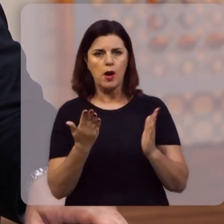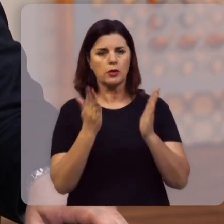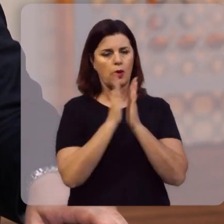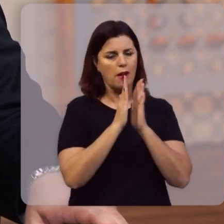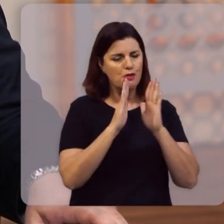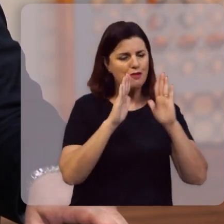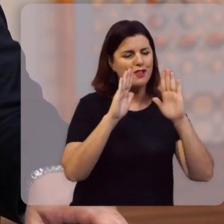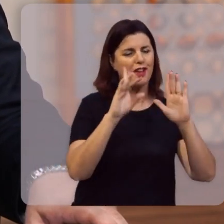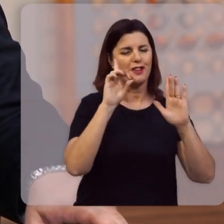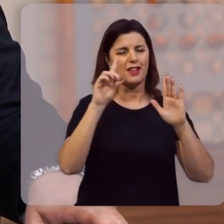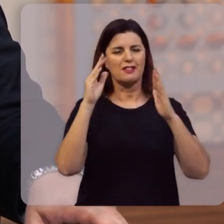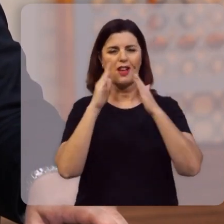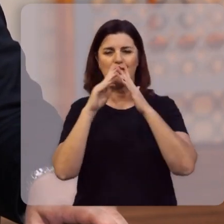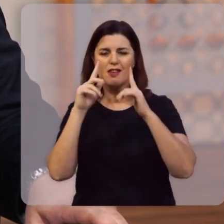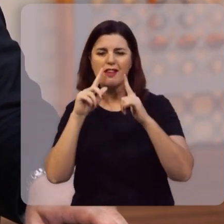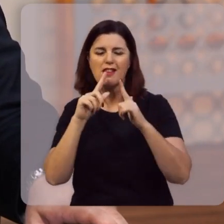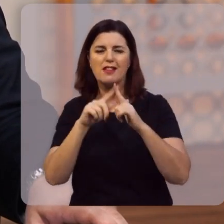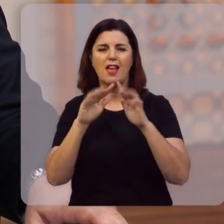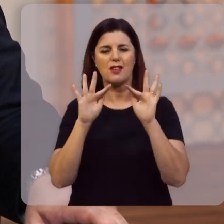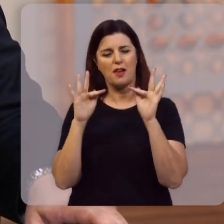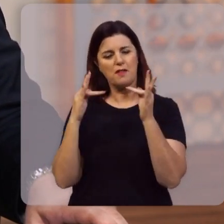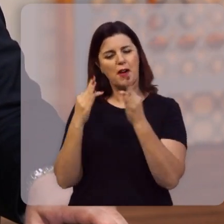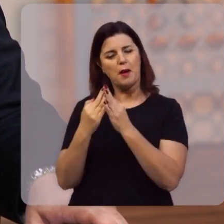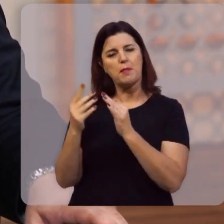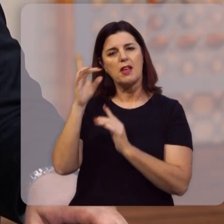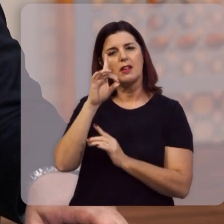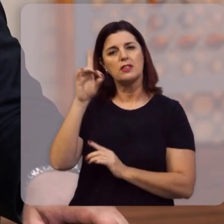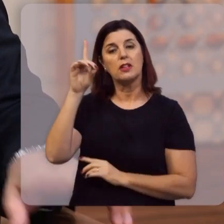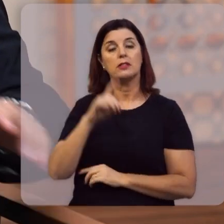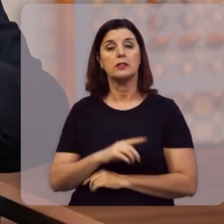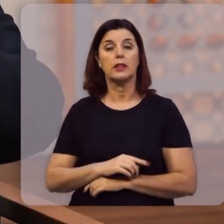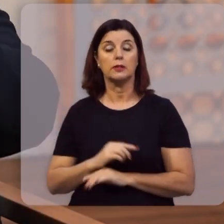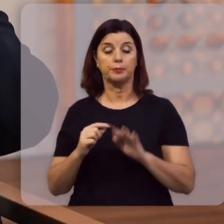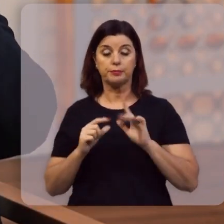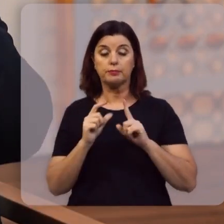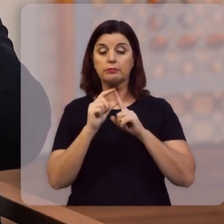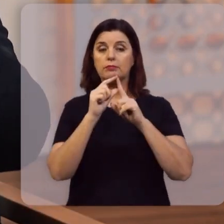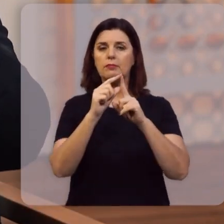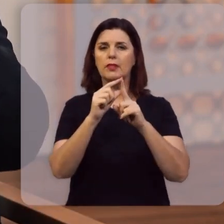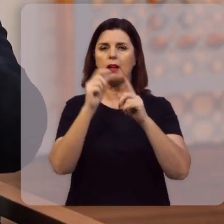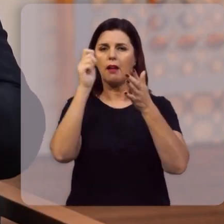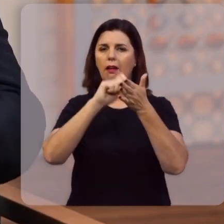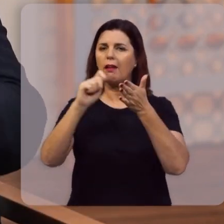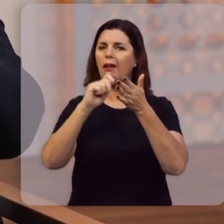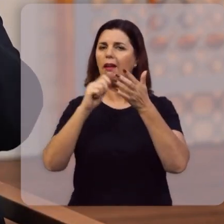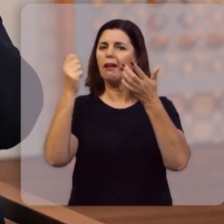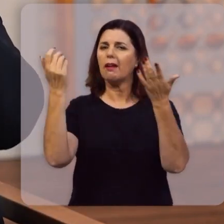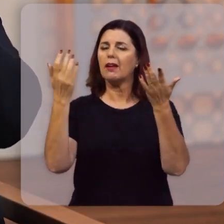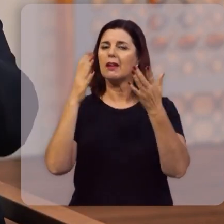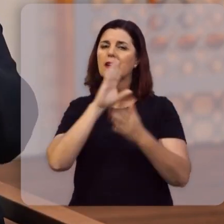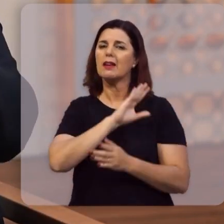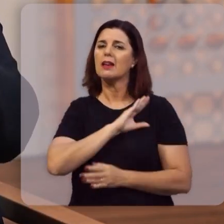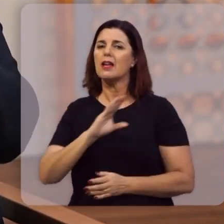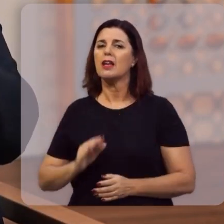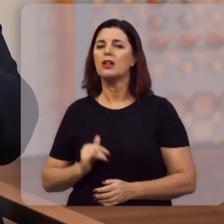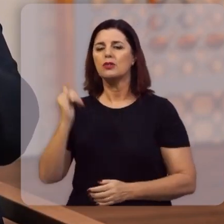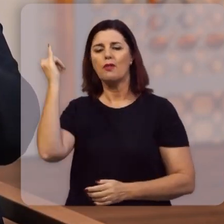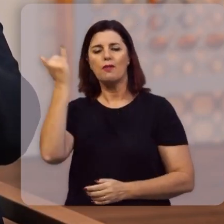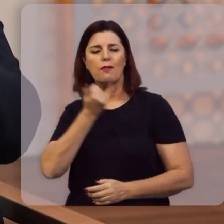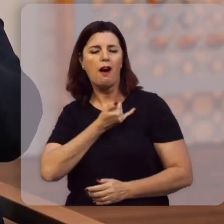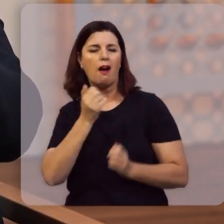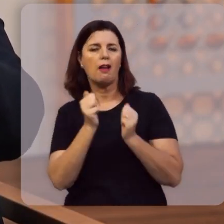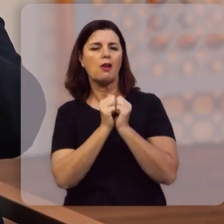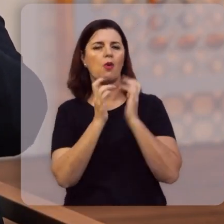o povo de Deus e você faz parte da família de Deus, é que a palavra de Deus é escrita e Cristo fala com a sua